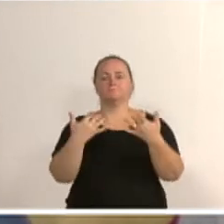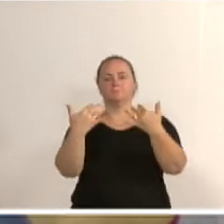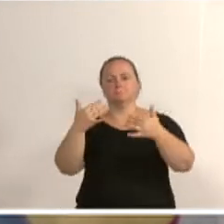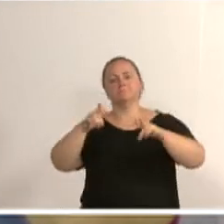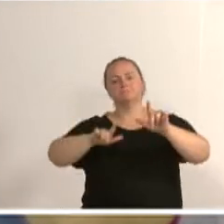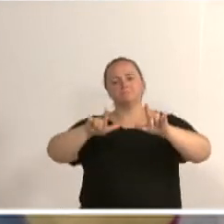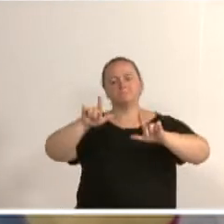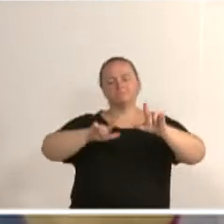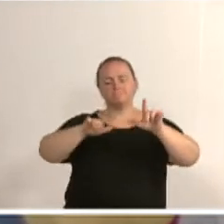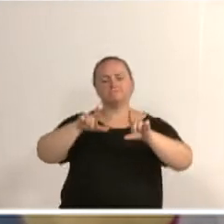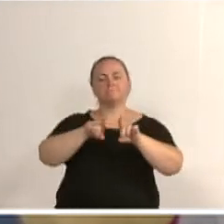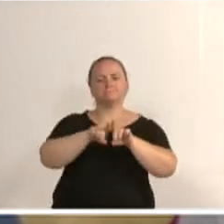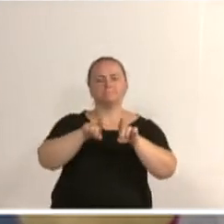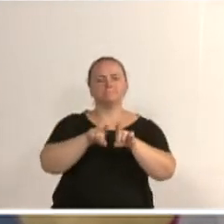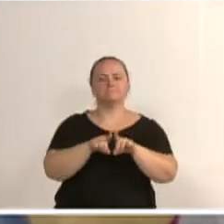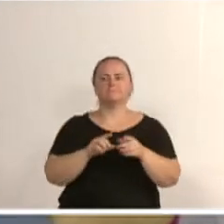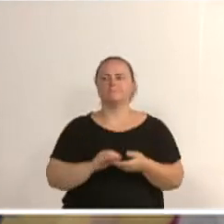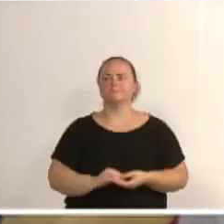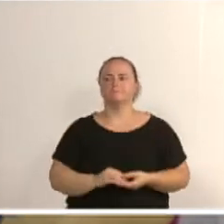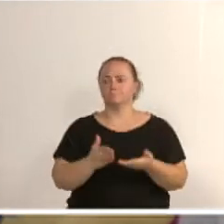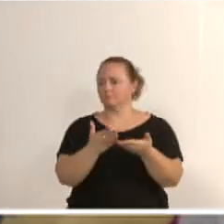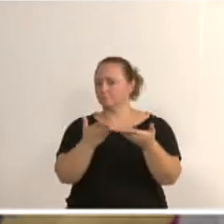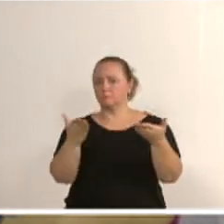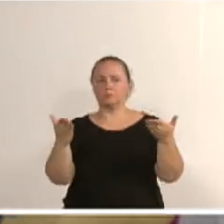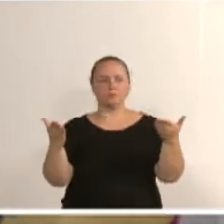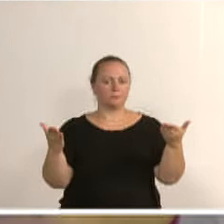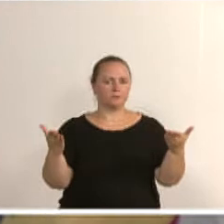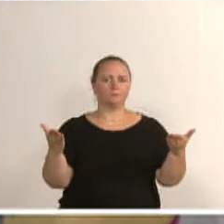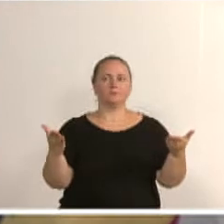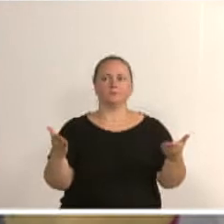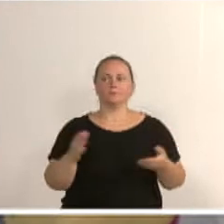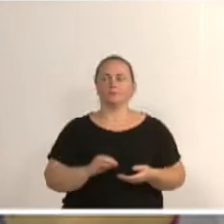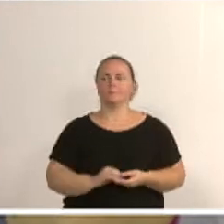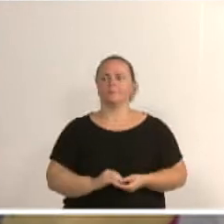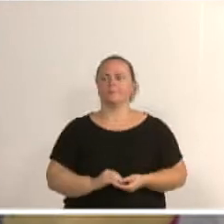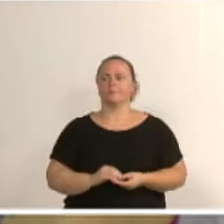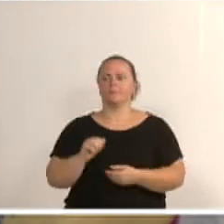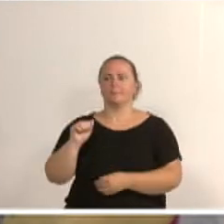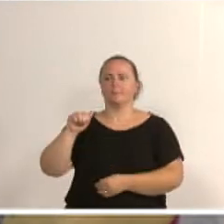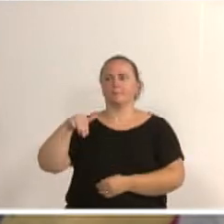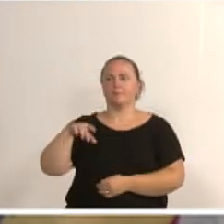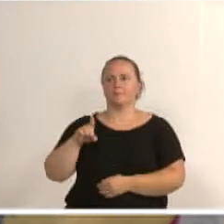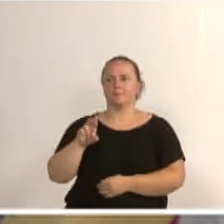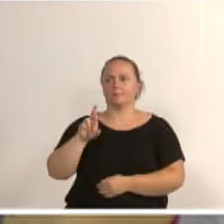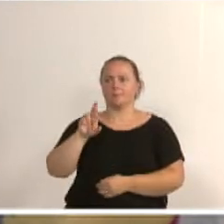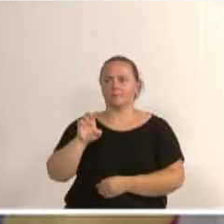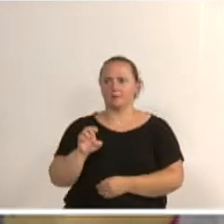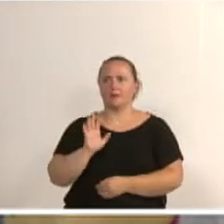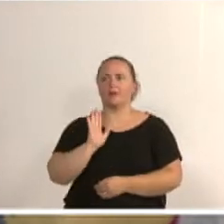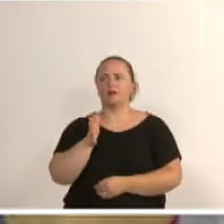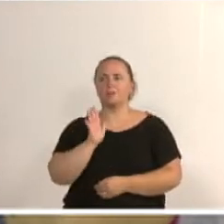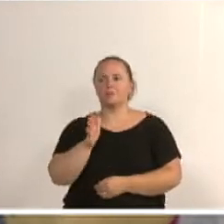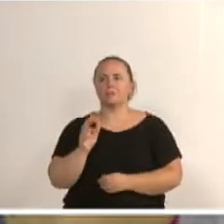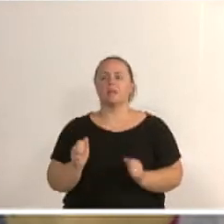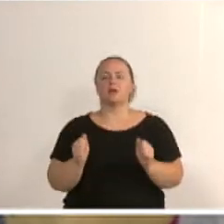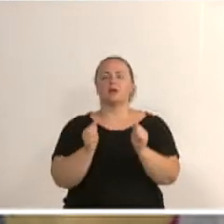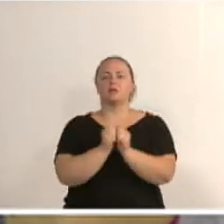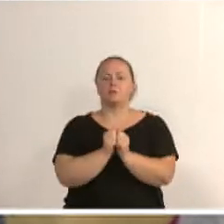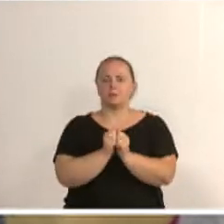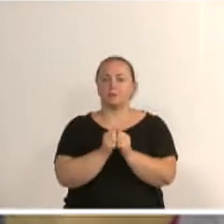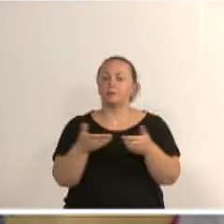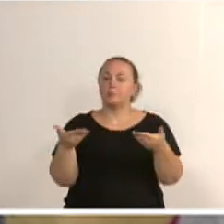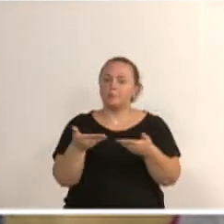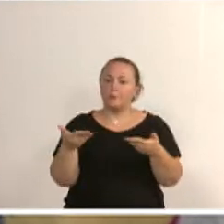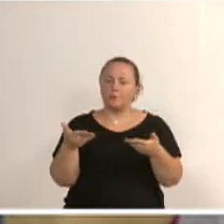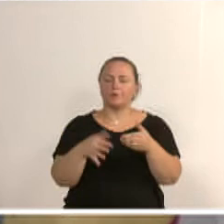de comunicação, comunidade aqui em plenário, eu destaco o doutor André Cunha, que já fez parte dessa casa legislativa, hoje está no